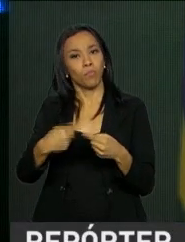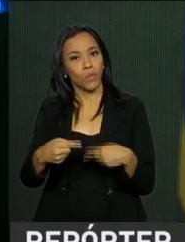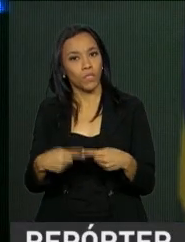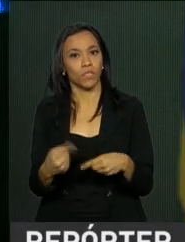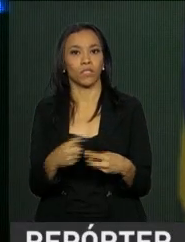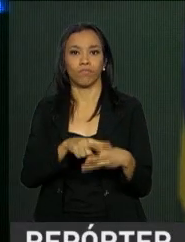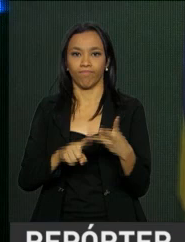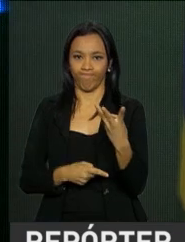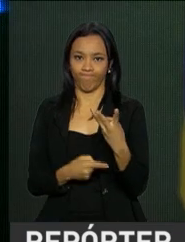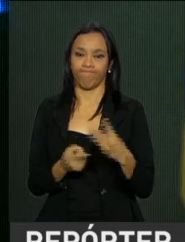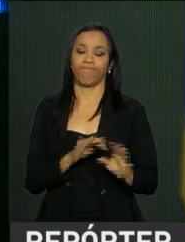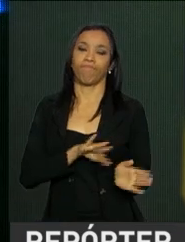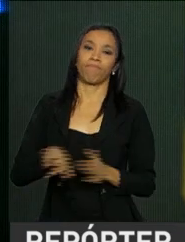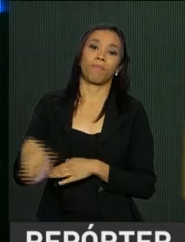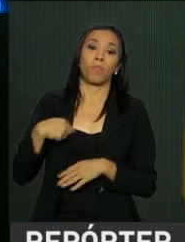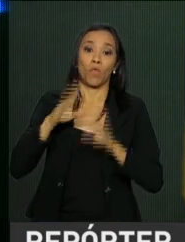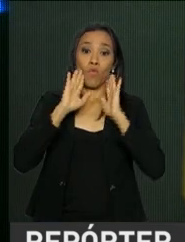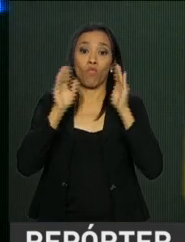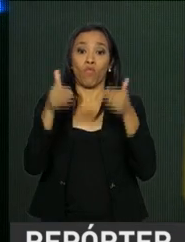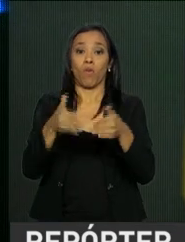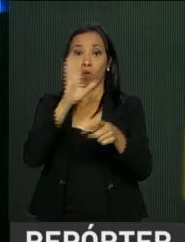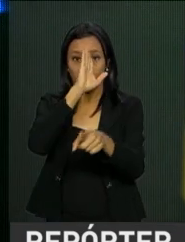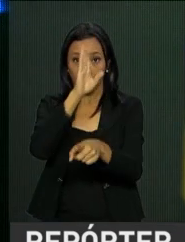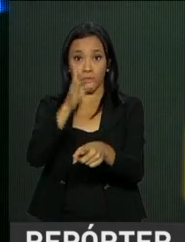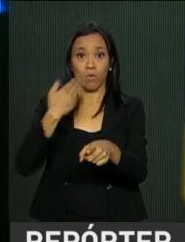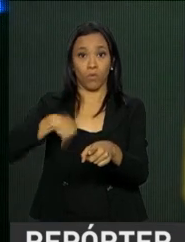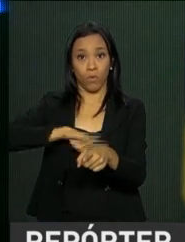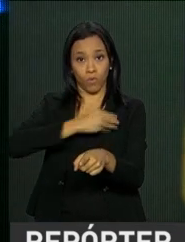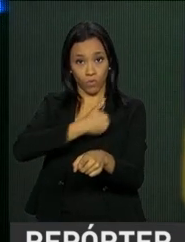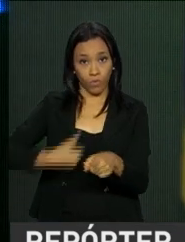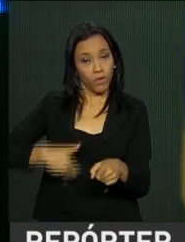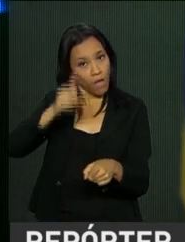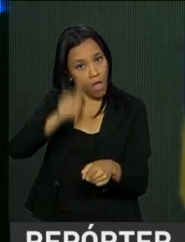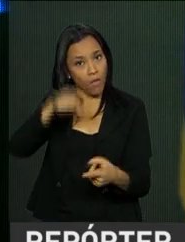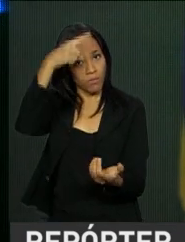O fundamento central do nosso governo é a